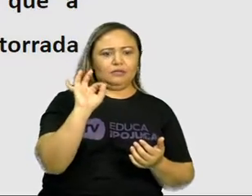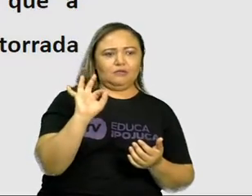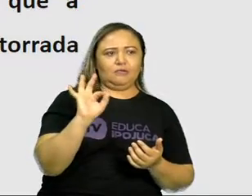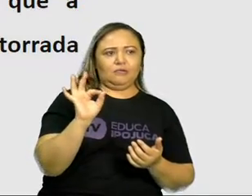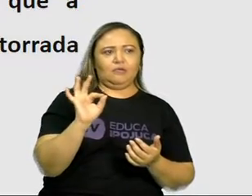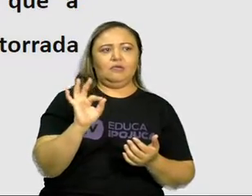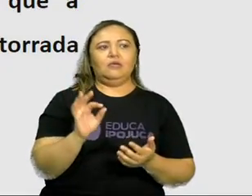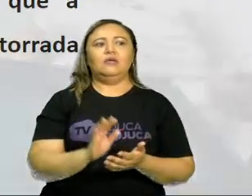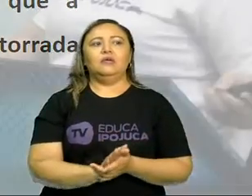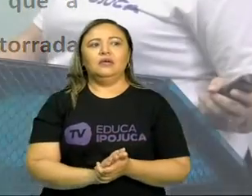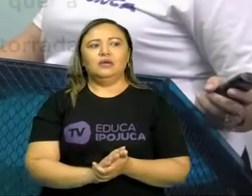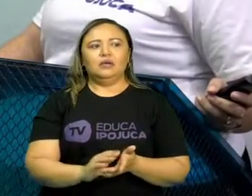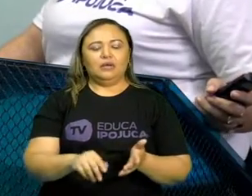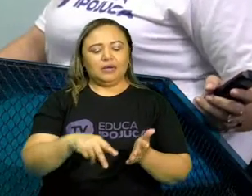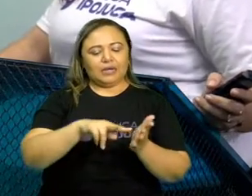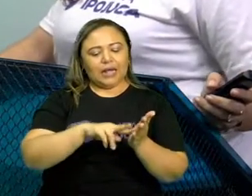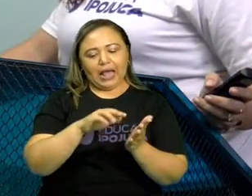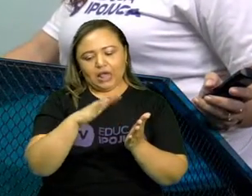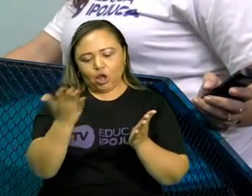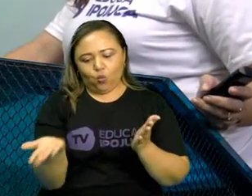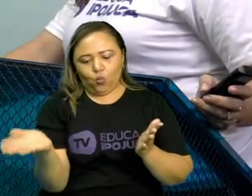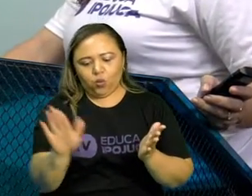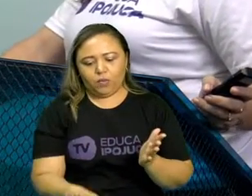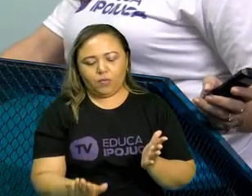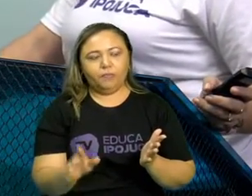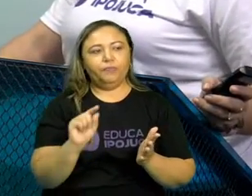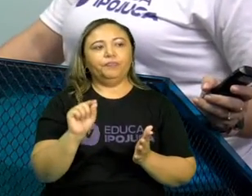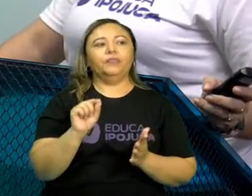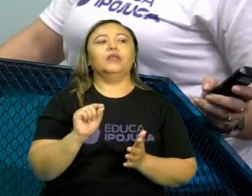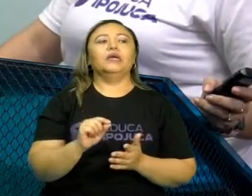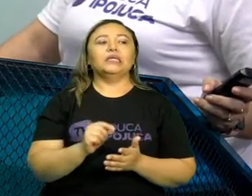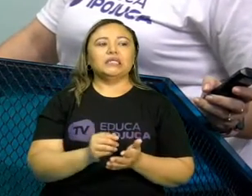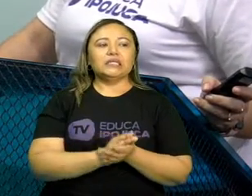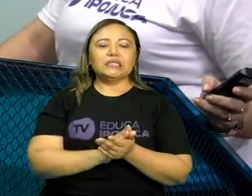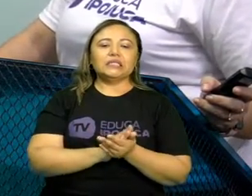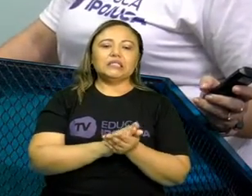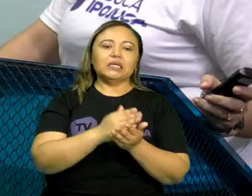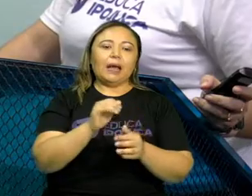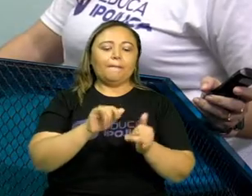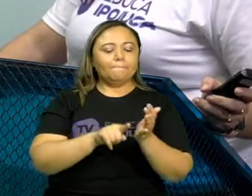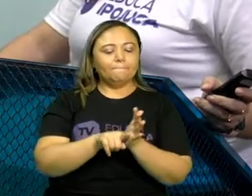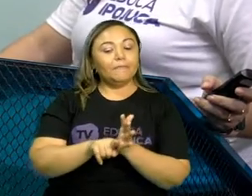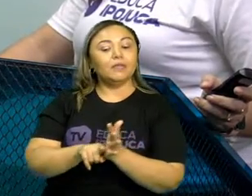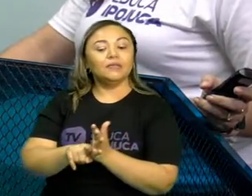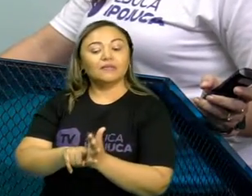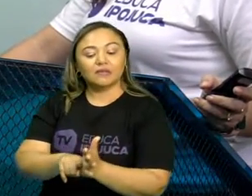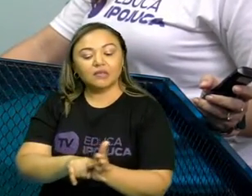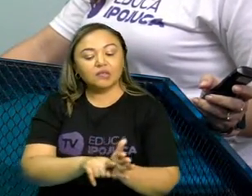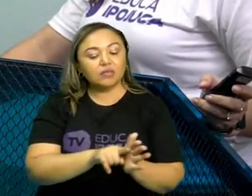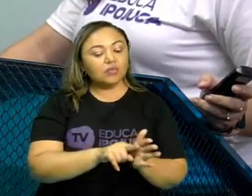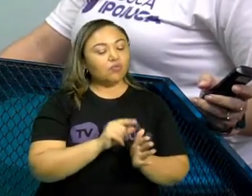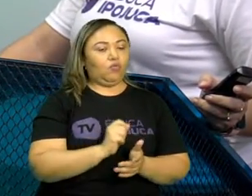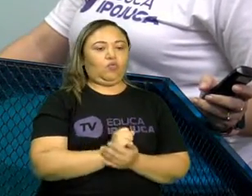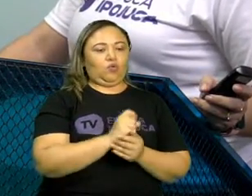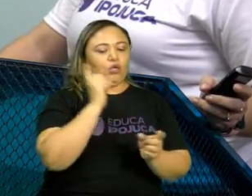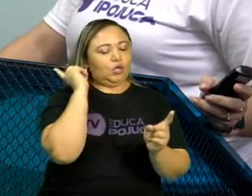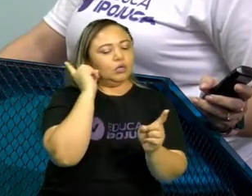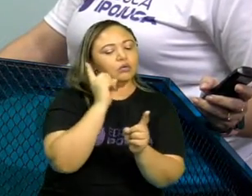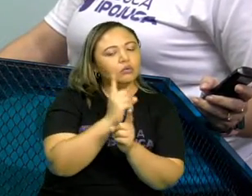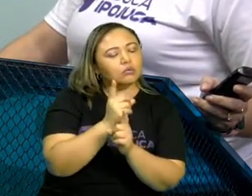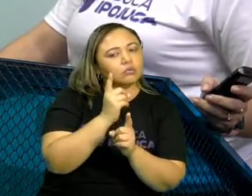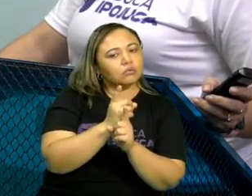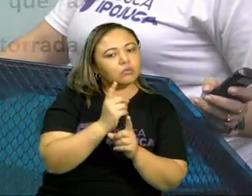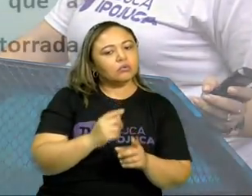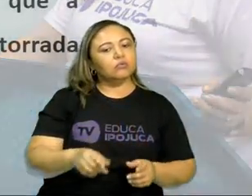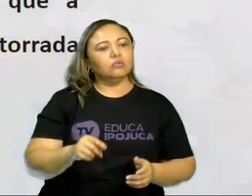que, coincidentemente caiu para baixo. Não é isso, né? Ele mostra a pesquisa. Então, a pesquisa está aí, ó. Depois